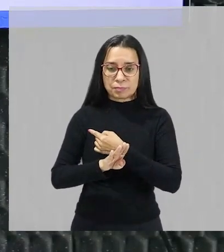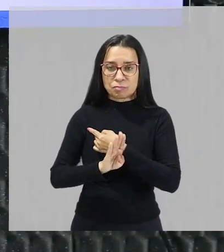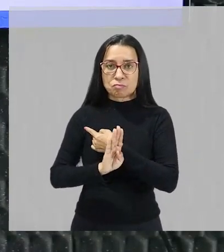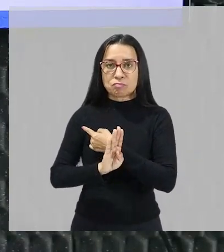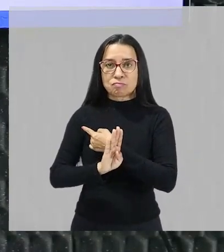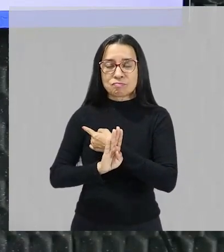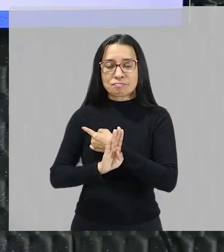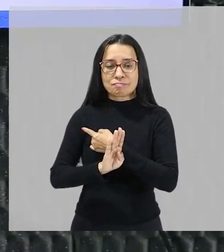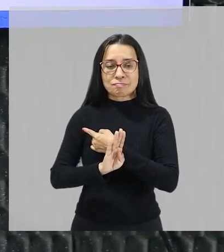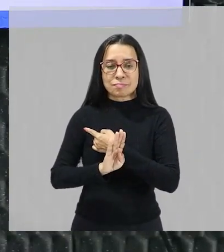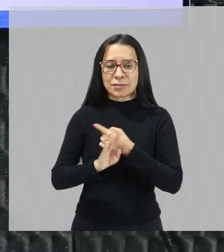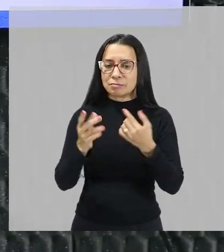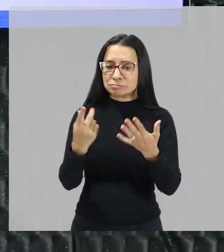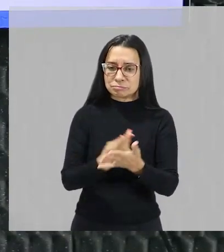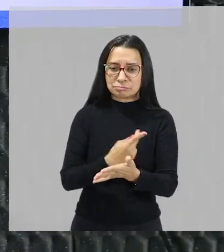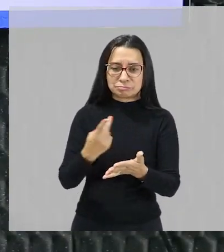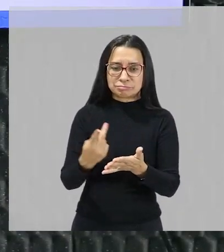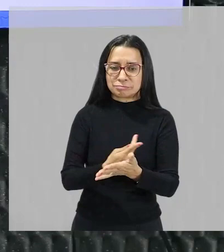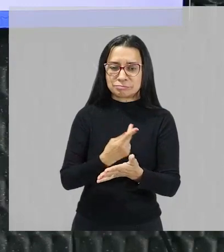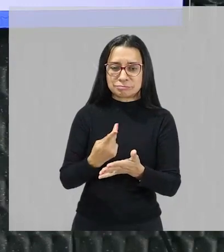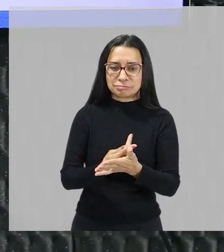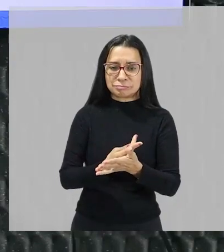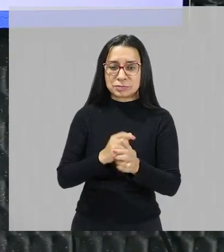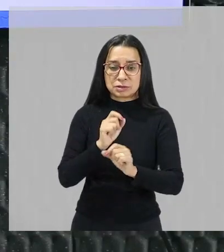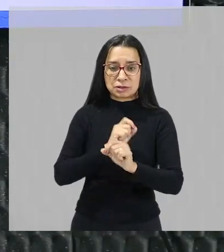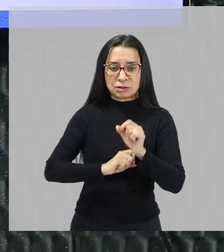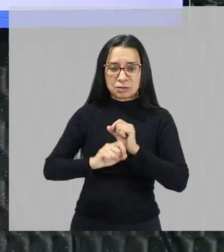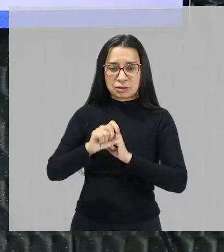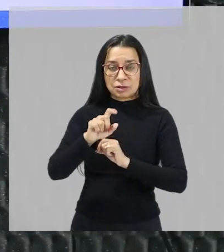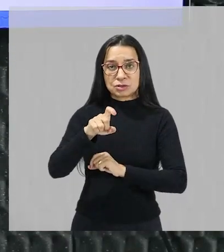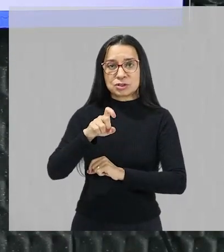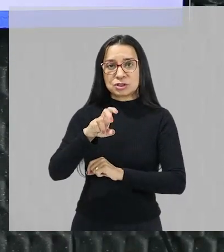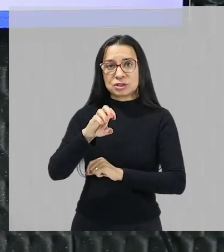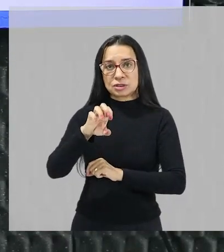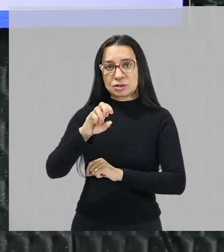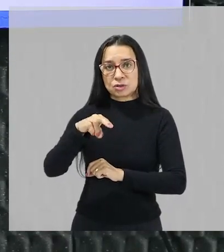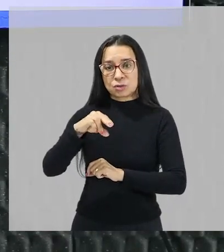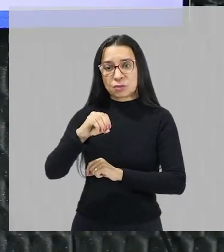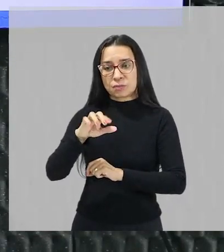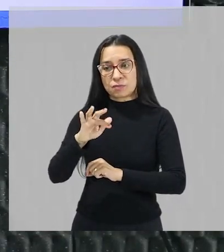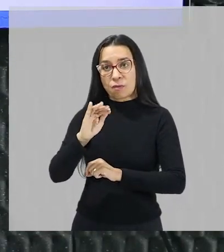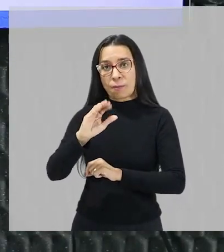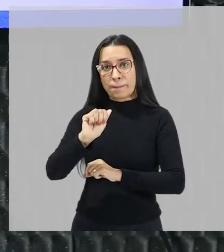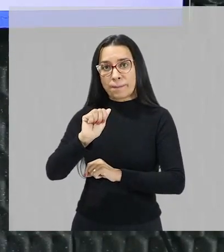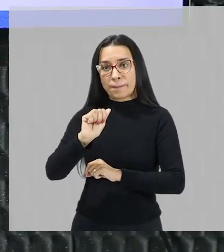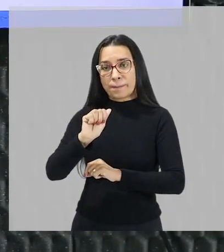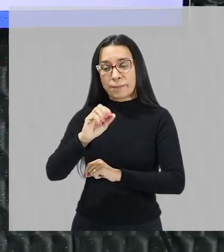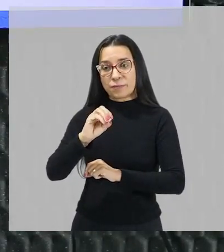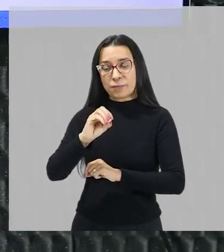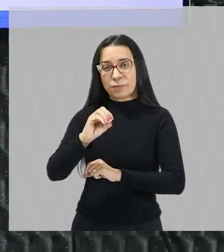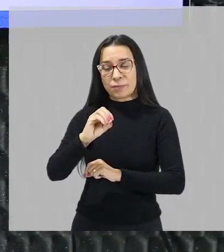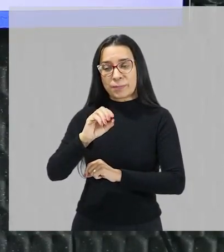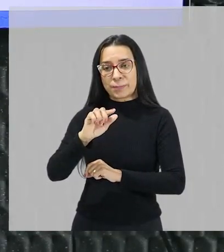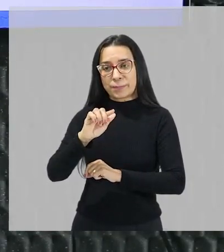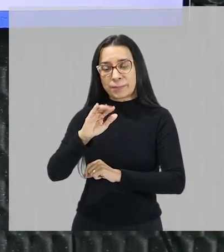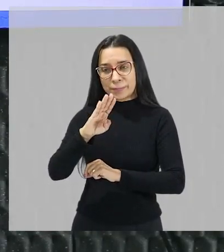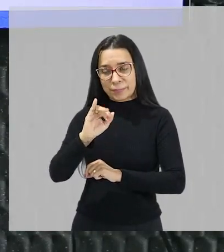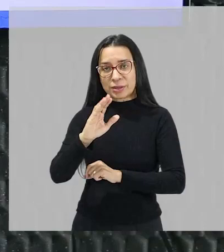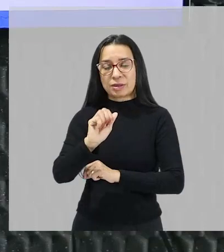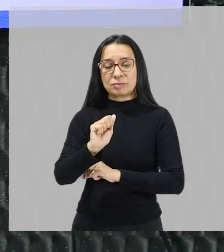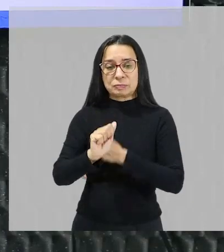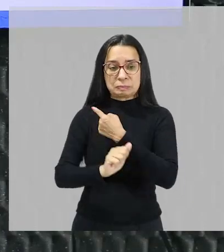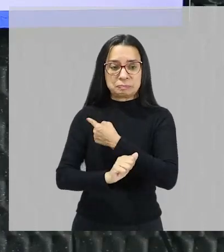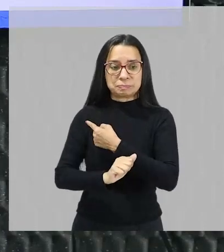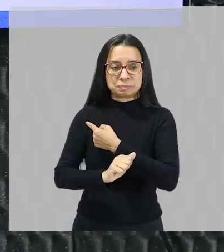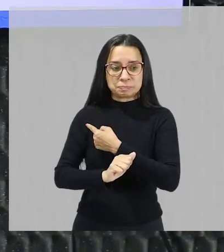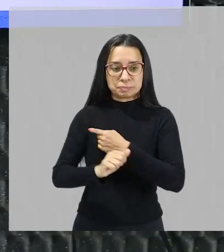manifestações nordestinas nem faz sentido. É até xenofóbica a letra B, a gente nem marca. Letra C, a coexistência, existia